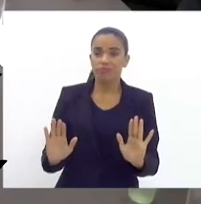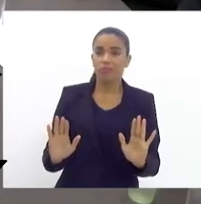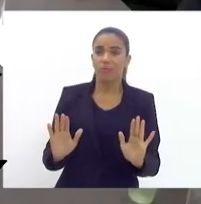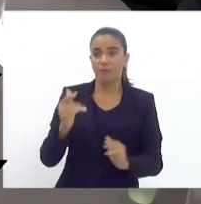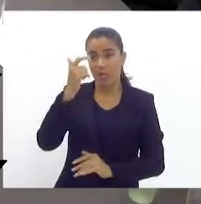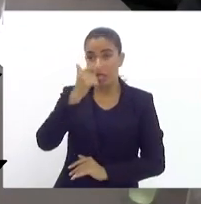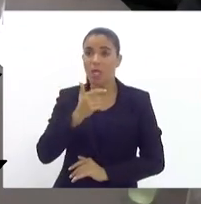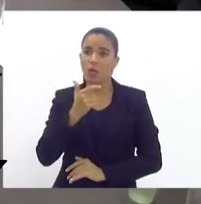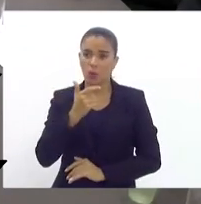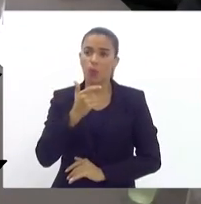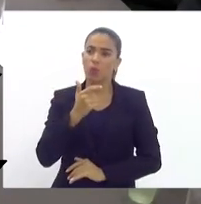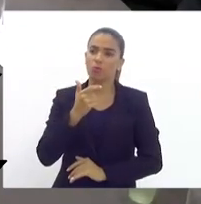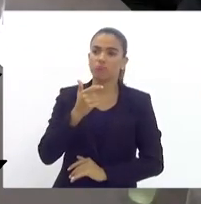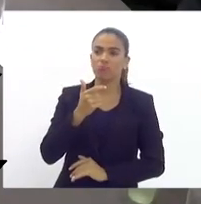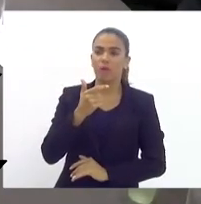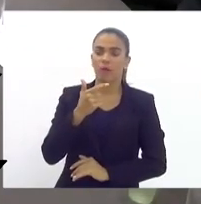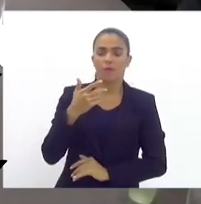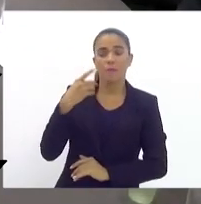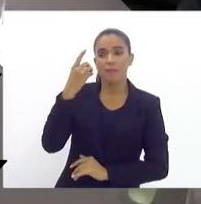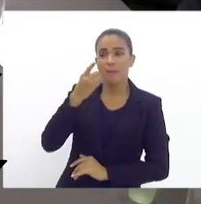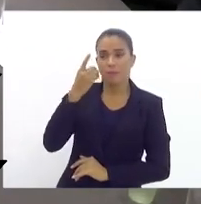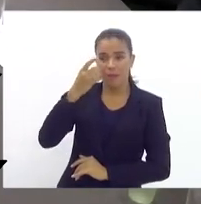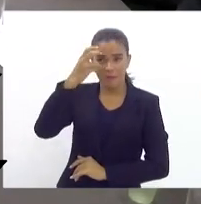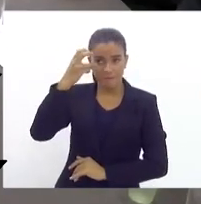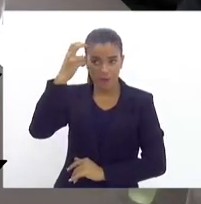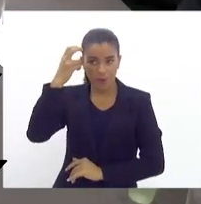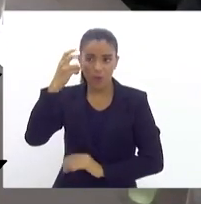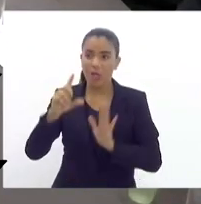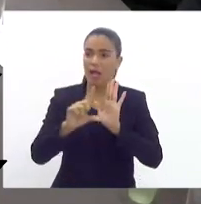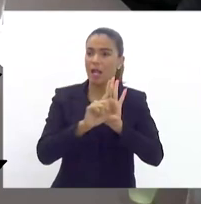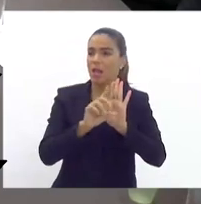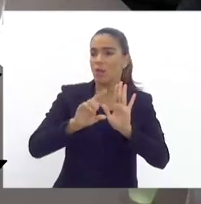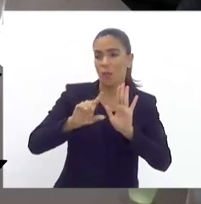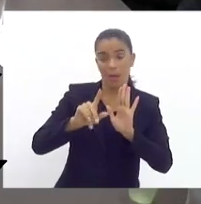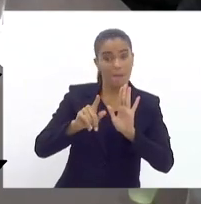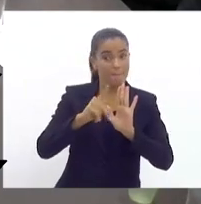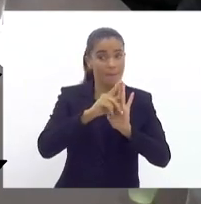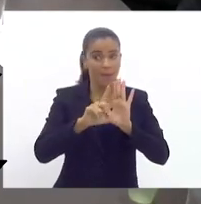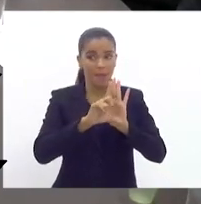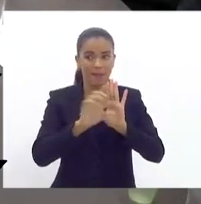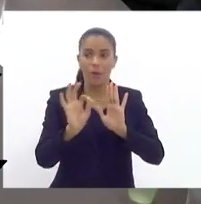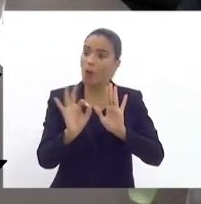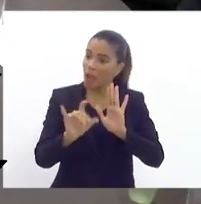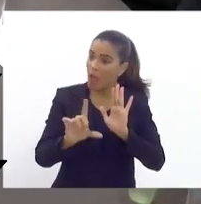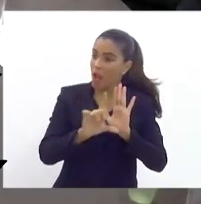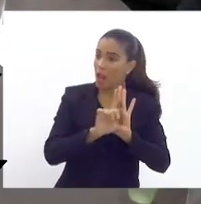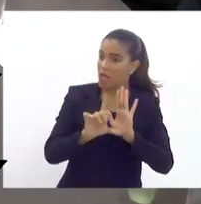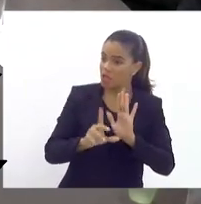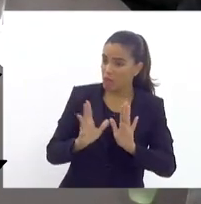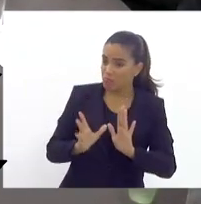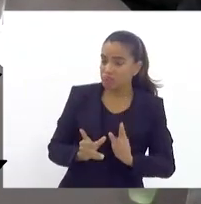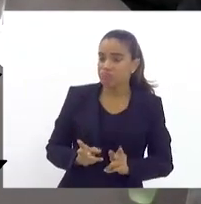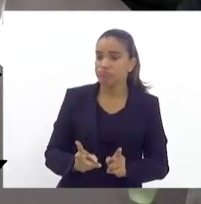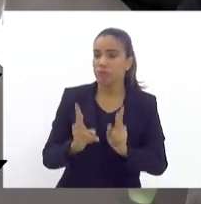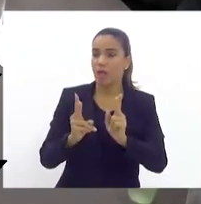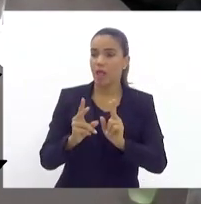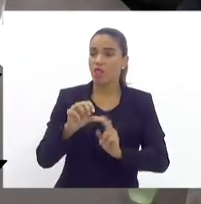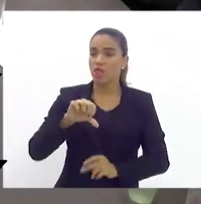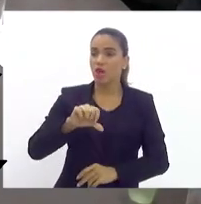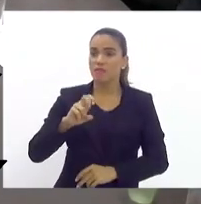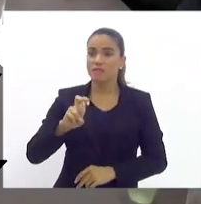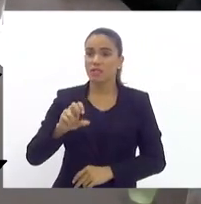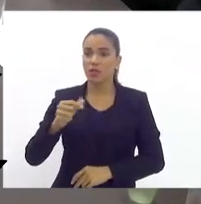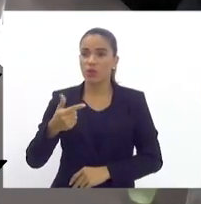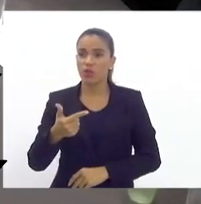Eu trago aqui a baila, deputada Verônica. A lei já não é PL, não, tá? É a lei em vigor, 6597